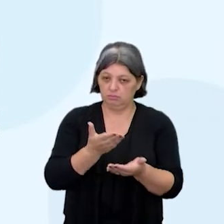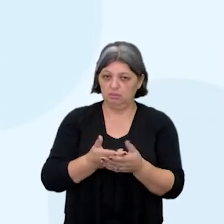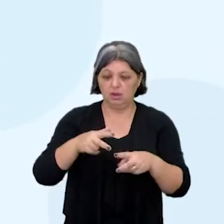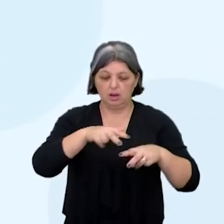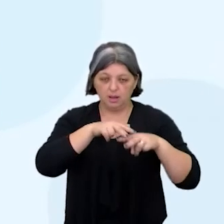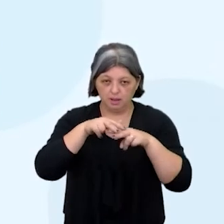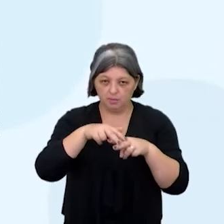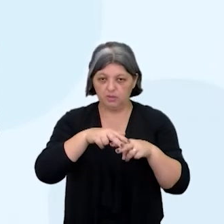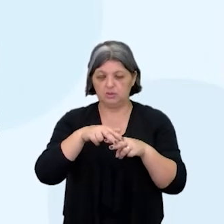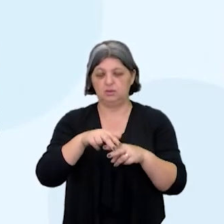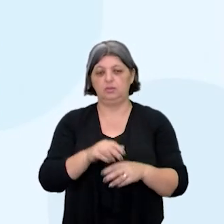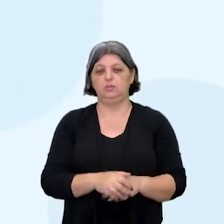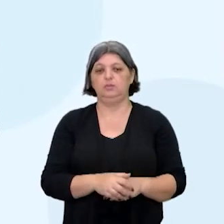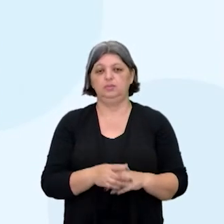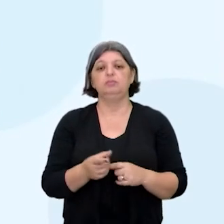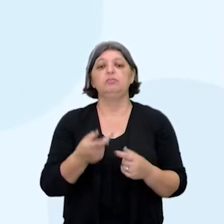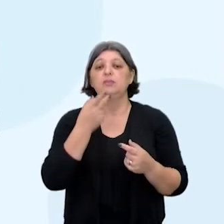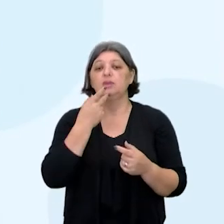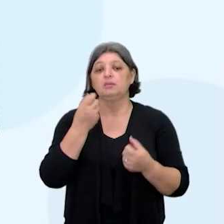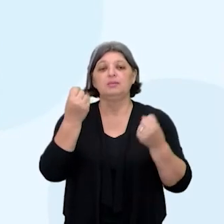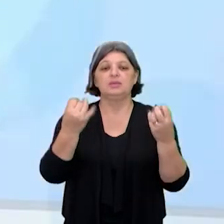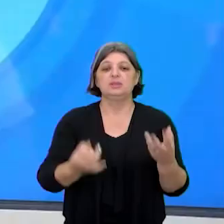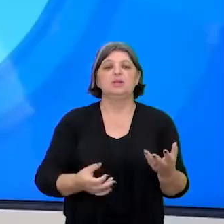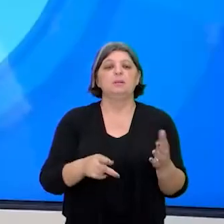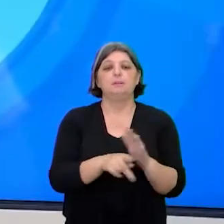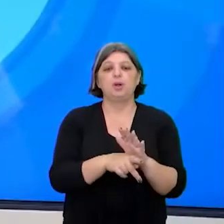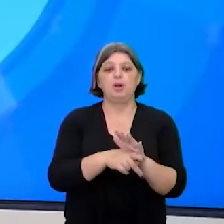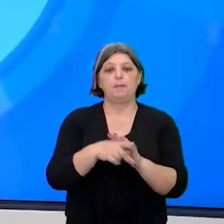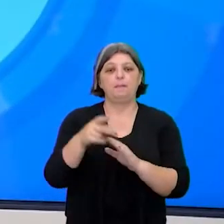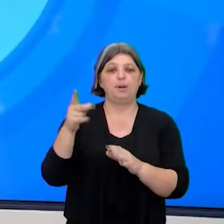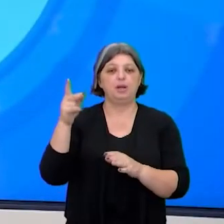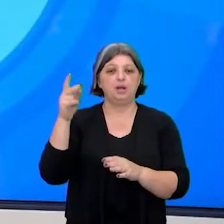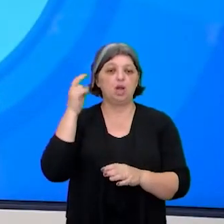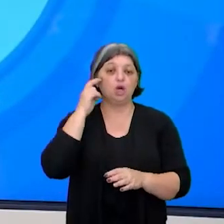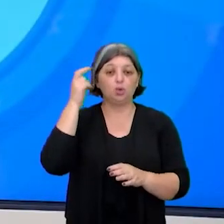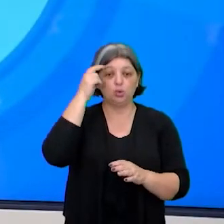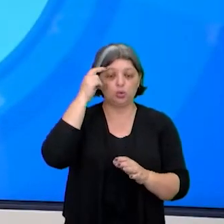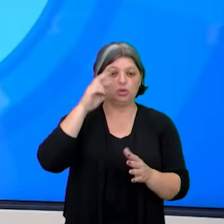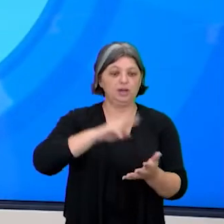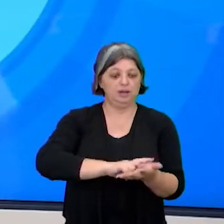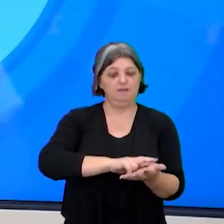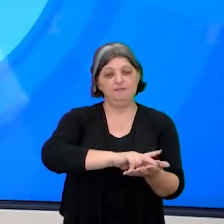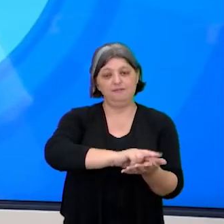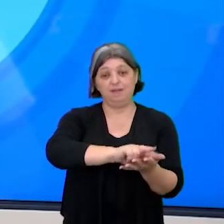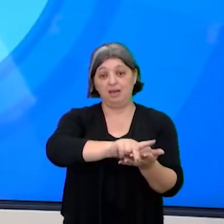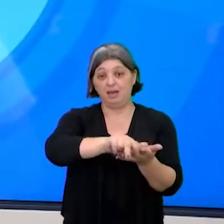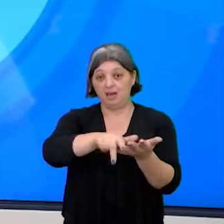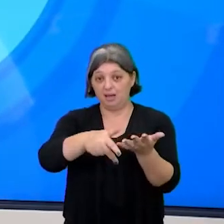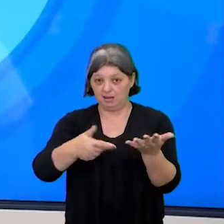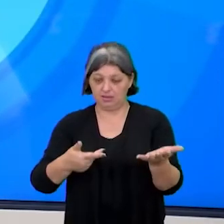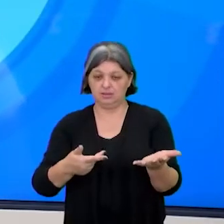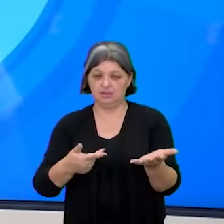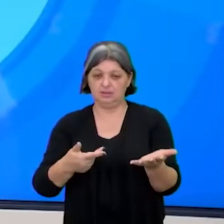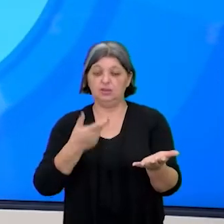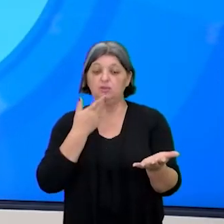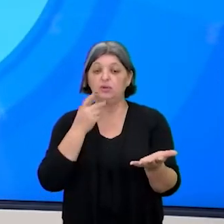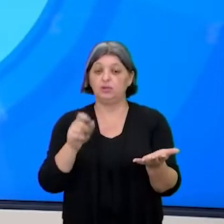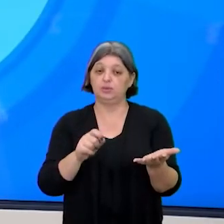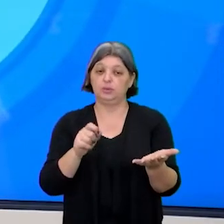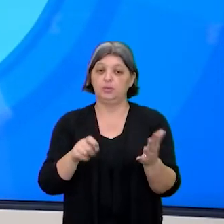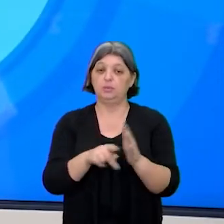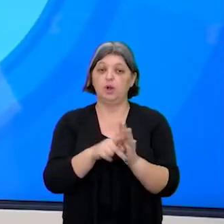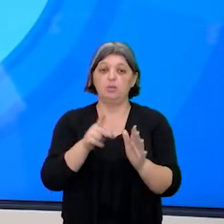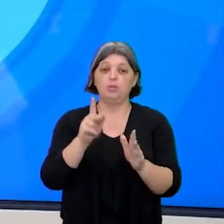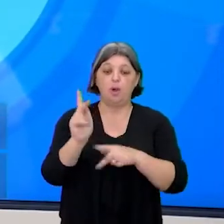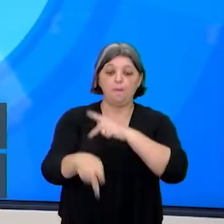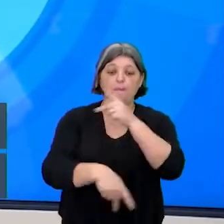estudos falando que existem diversas culturas. Por exemplo, nós estamos falando da questão